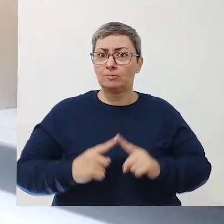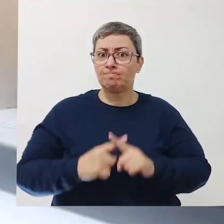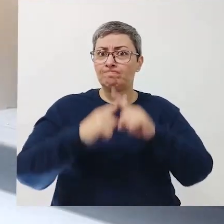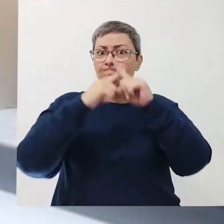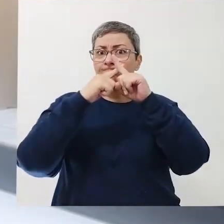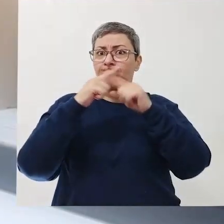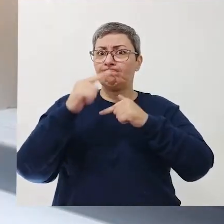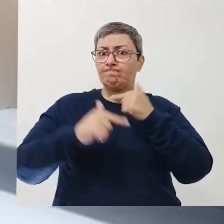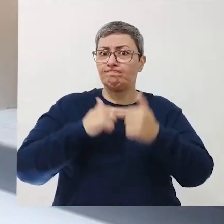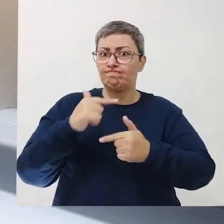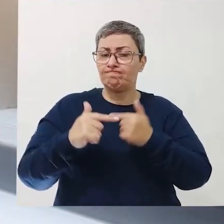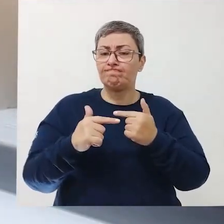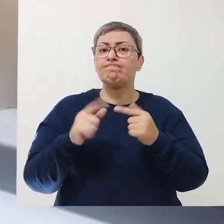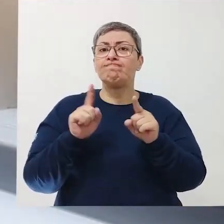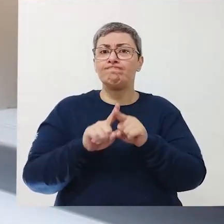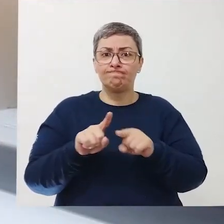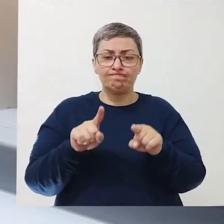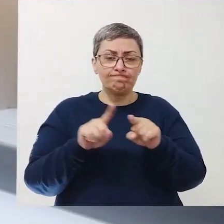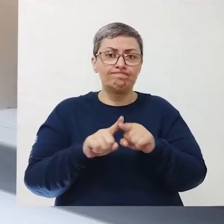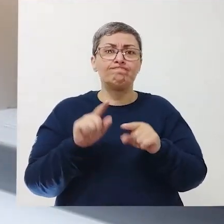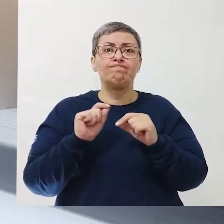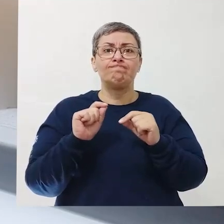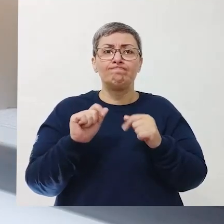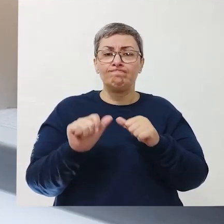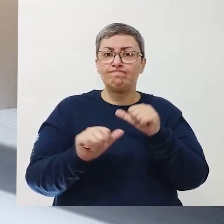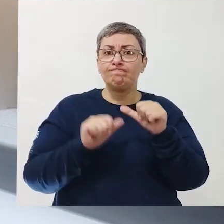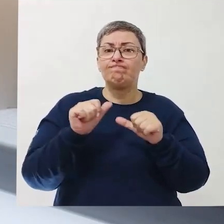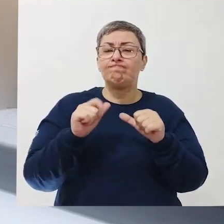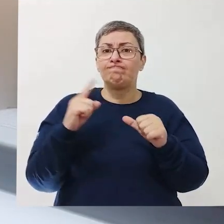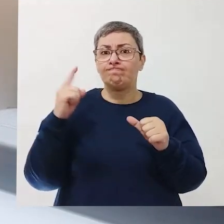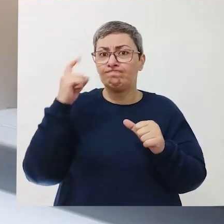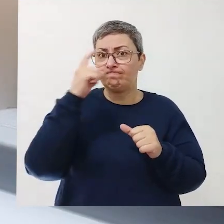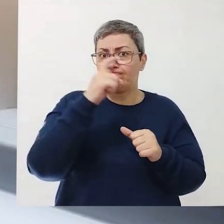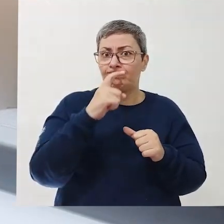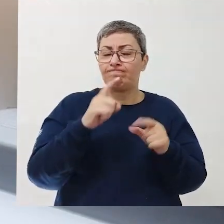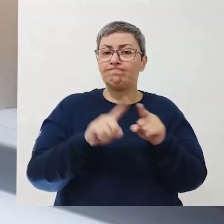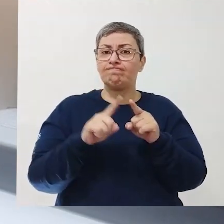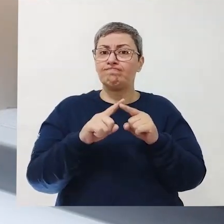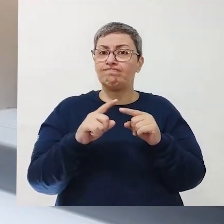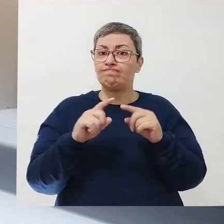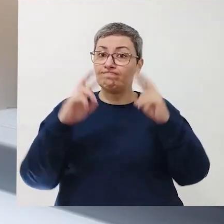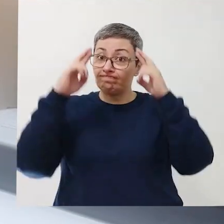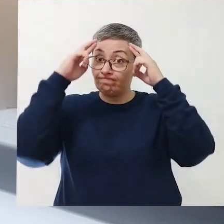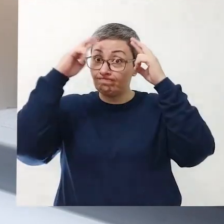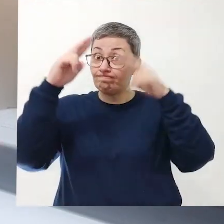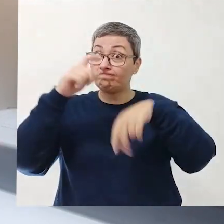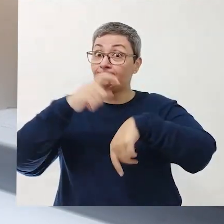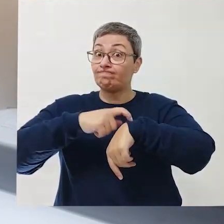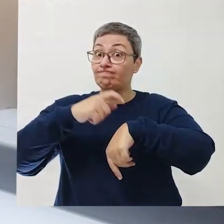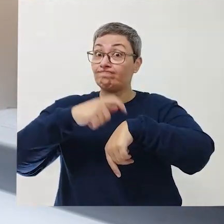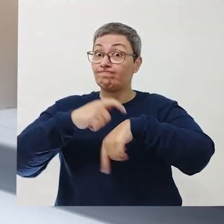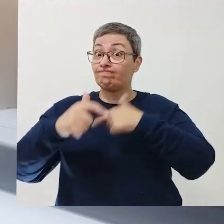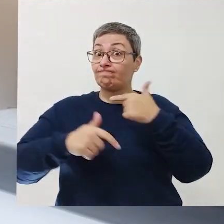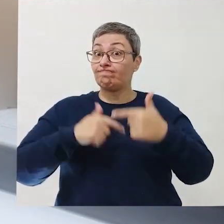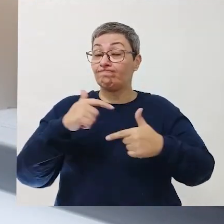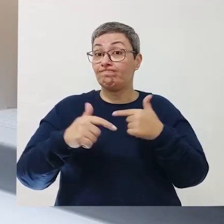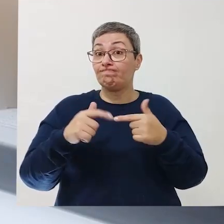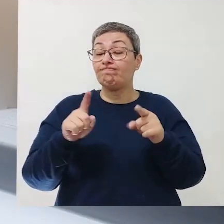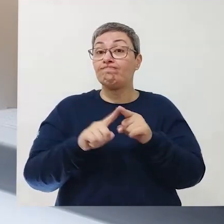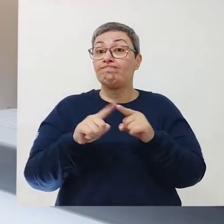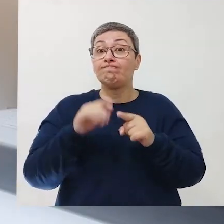coisas, né? Estamos ligados o tempo todo Recebendo informações E